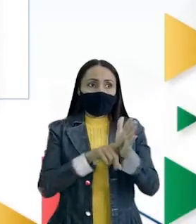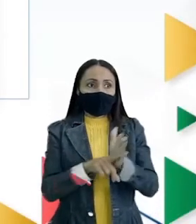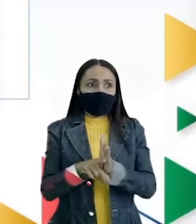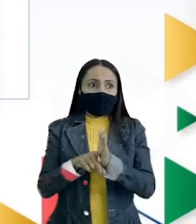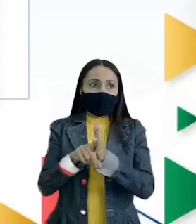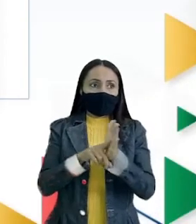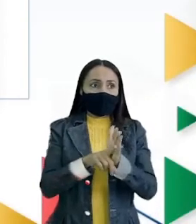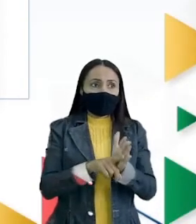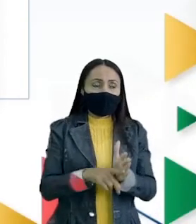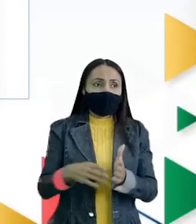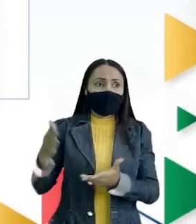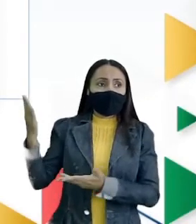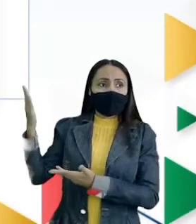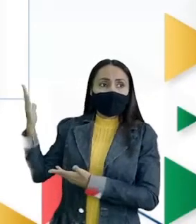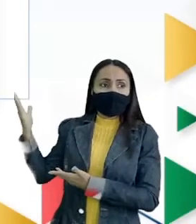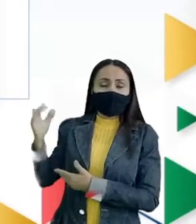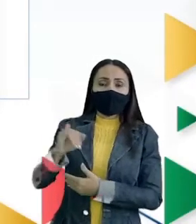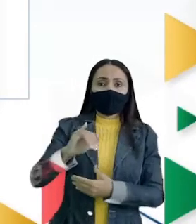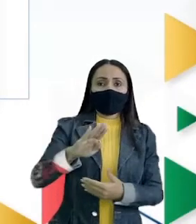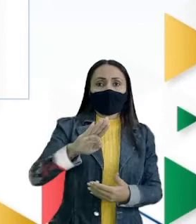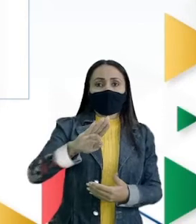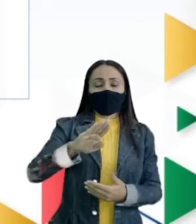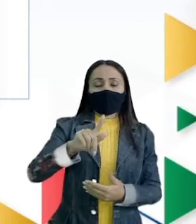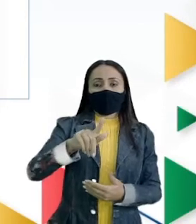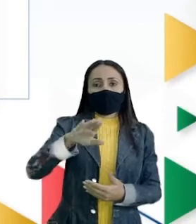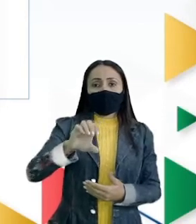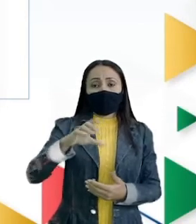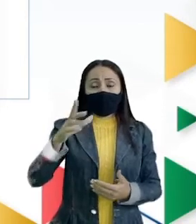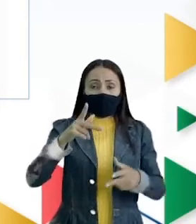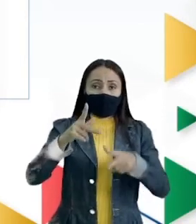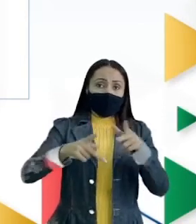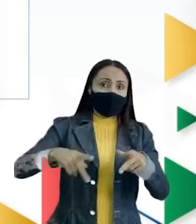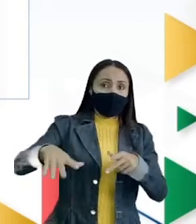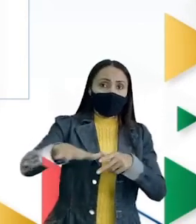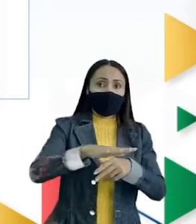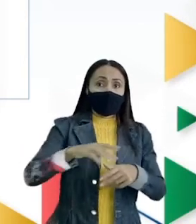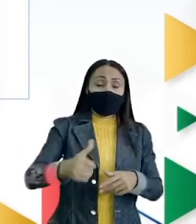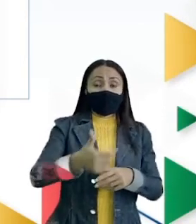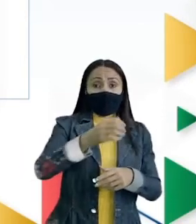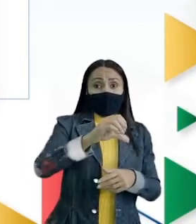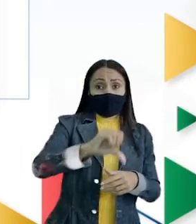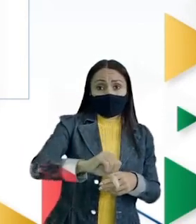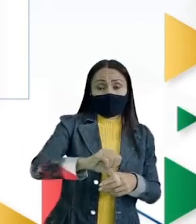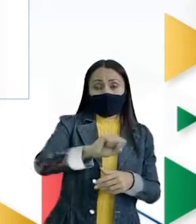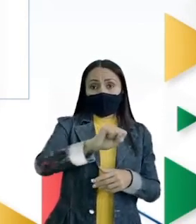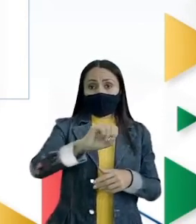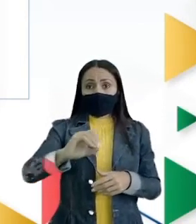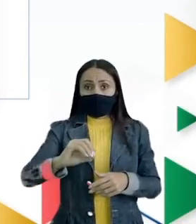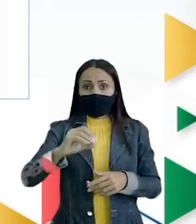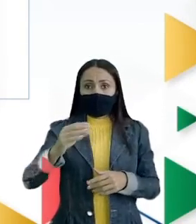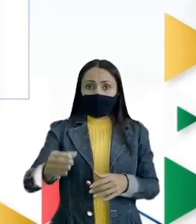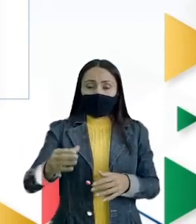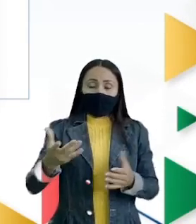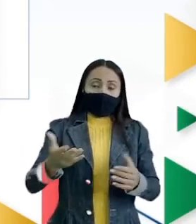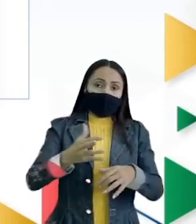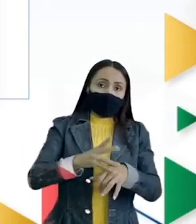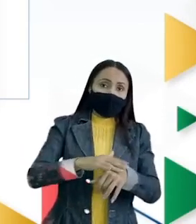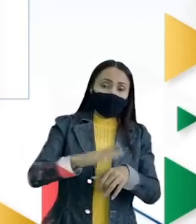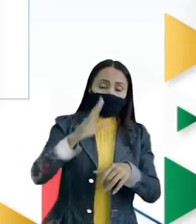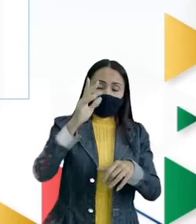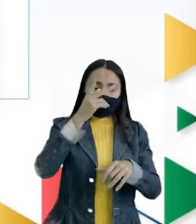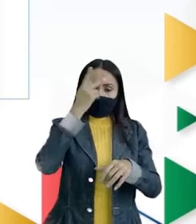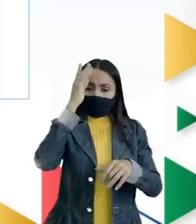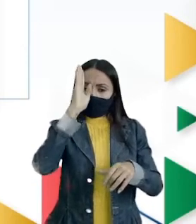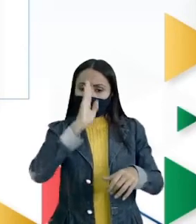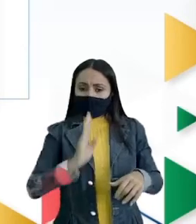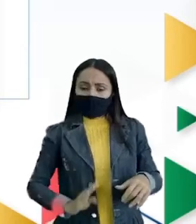pelo IBGE, o nosso povo brasileiro, isso foi em 1980, a respeito das cores do brasileiro, com uma